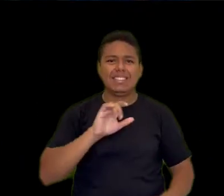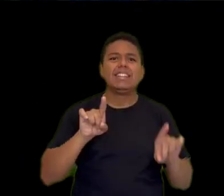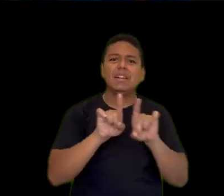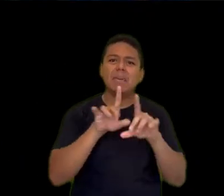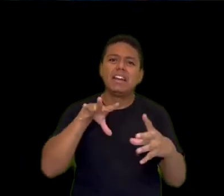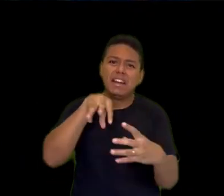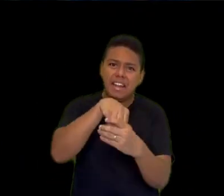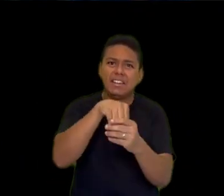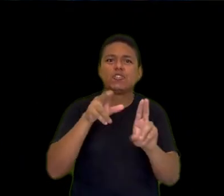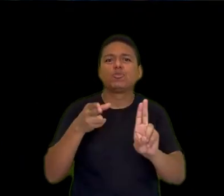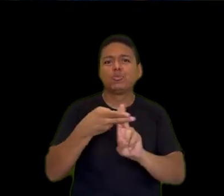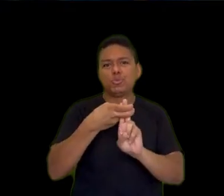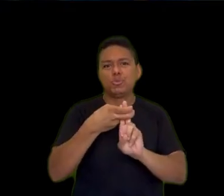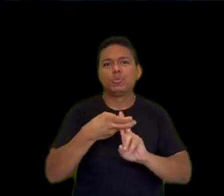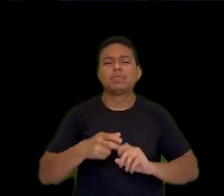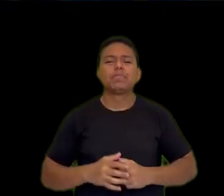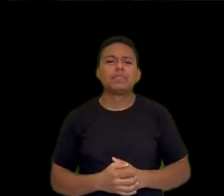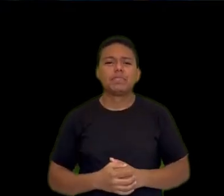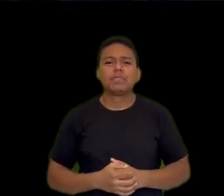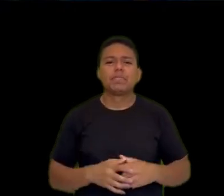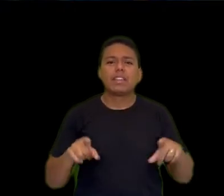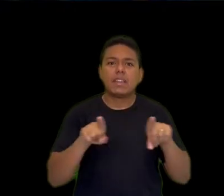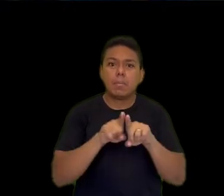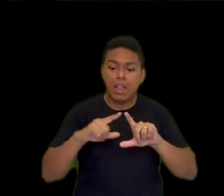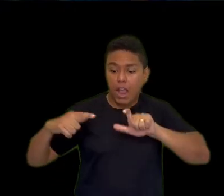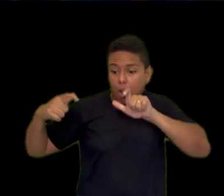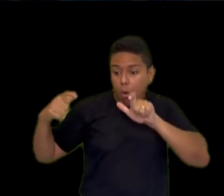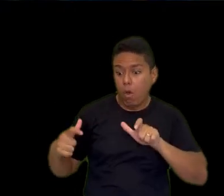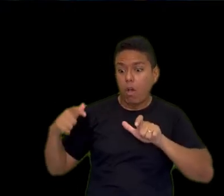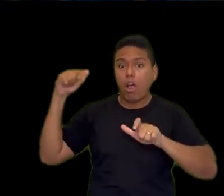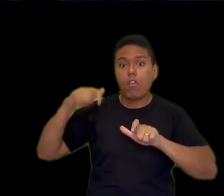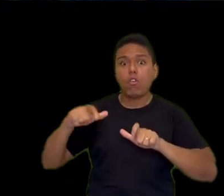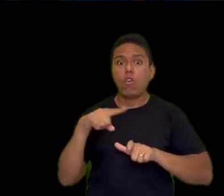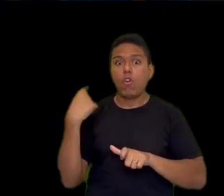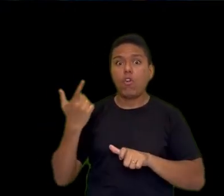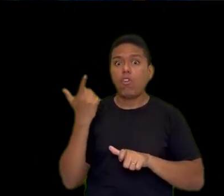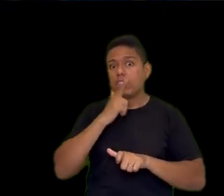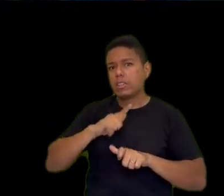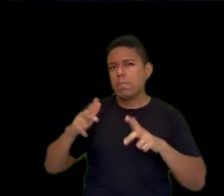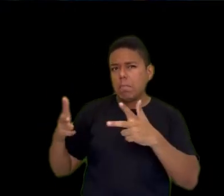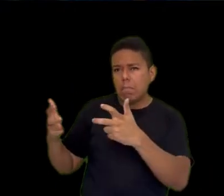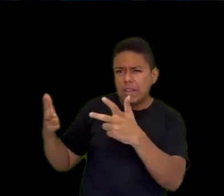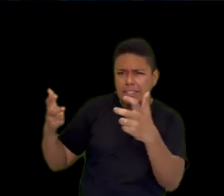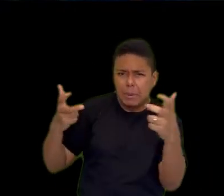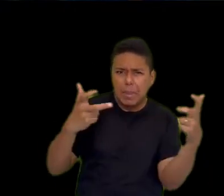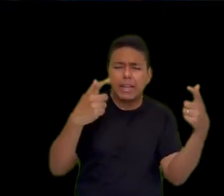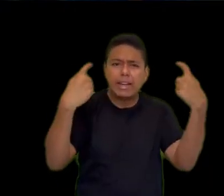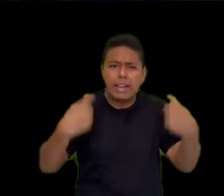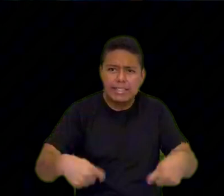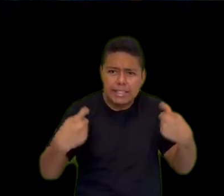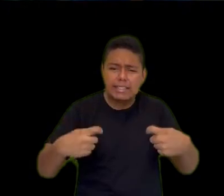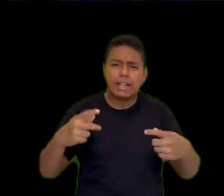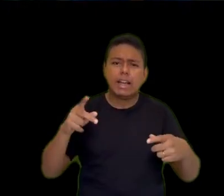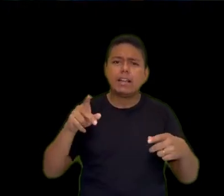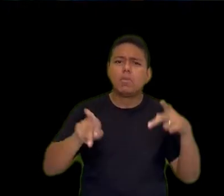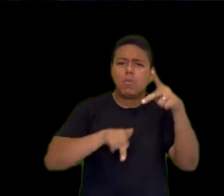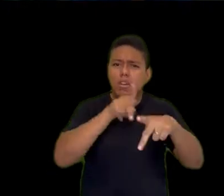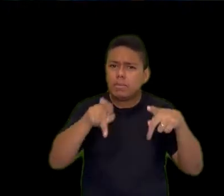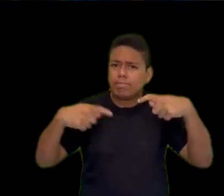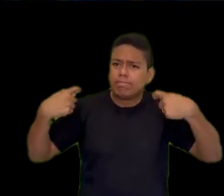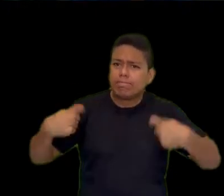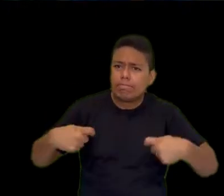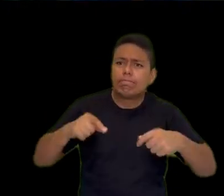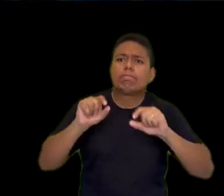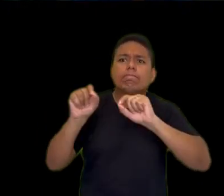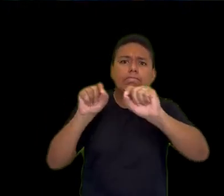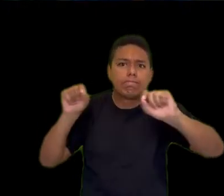gente consegue perceber e atender necessidades de saúde da população num cenário com diferentes projetos e interesses.